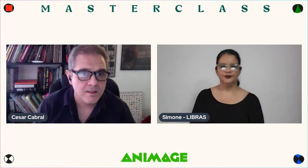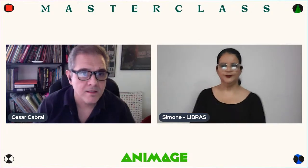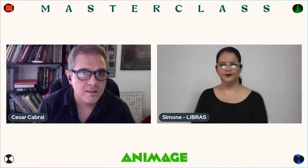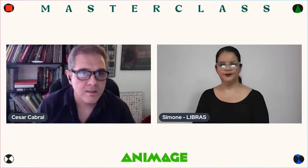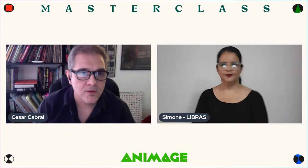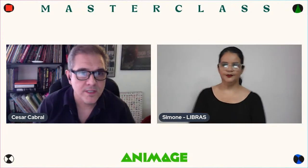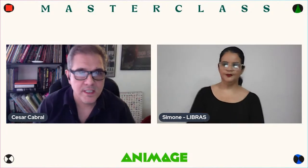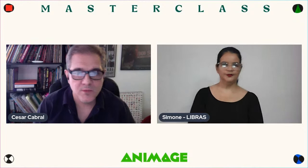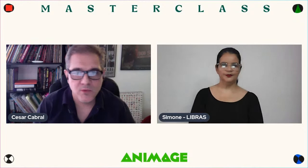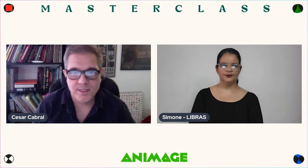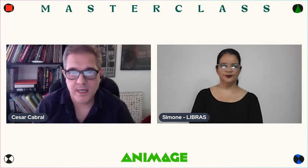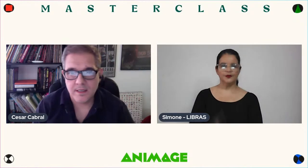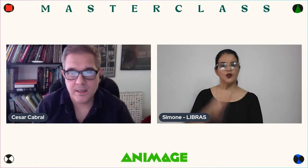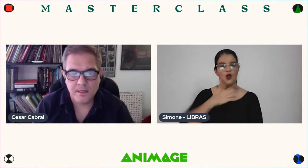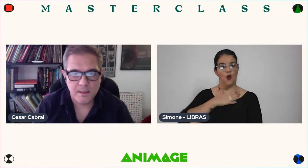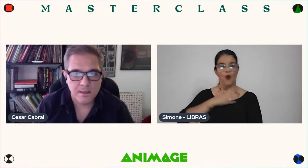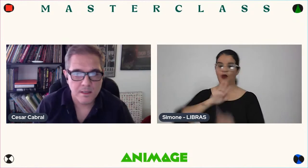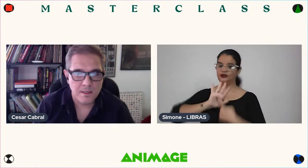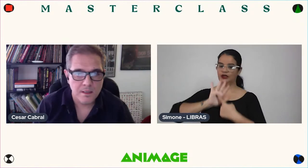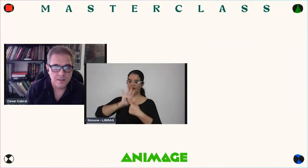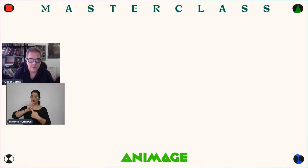que eu gostaria de mostrar.